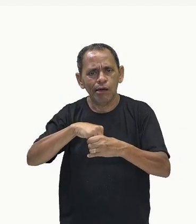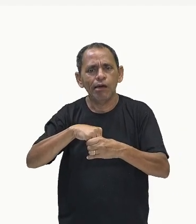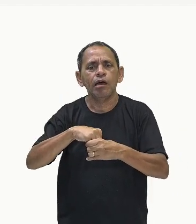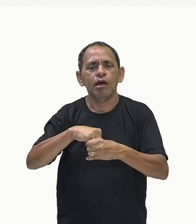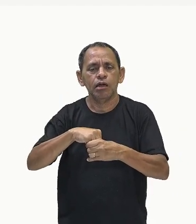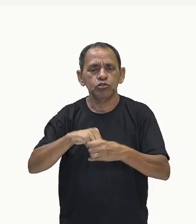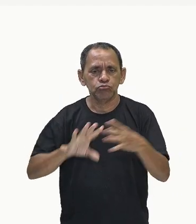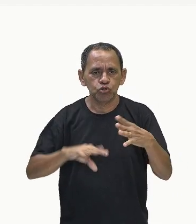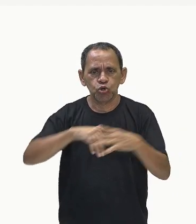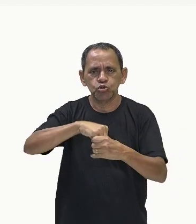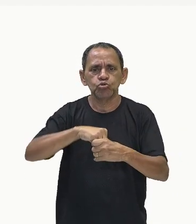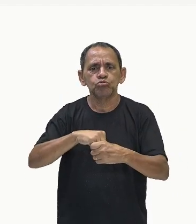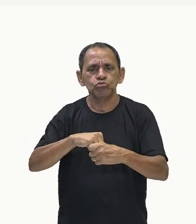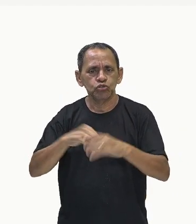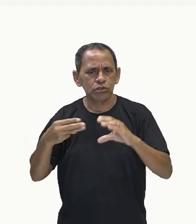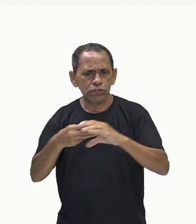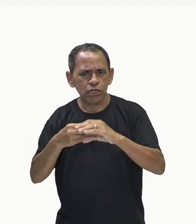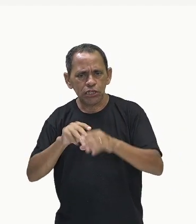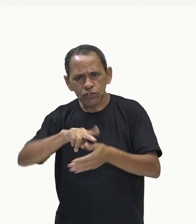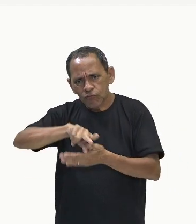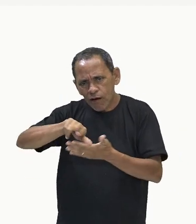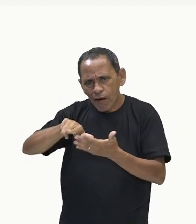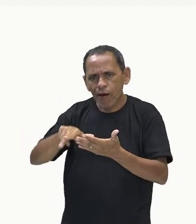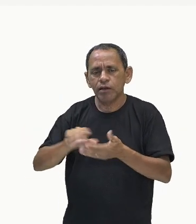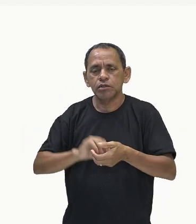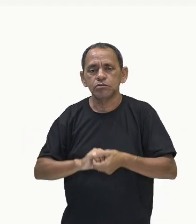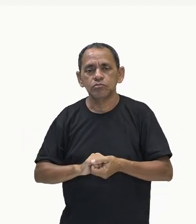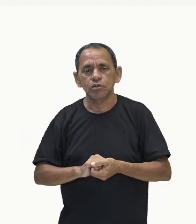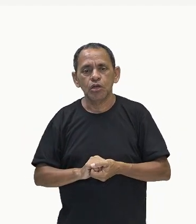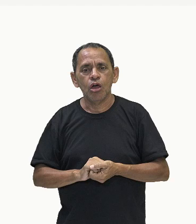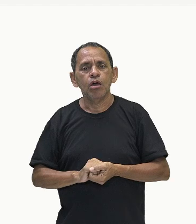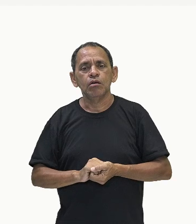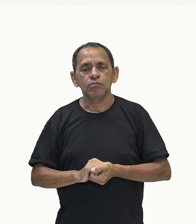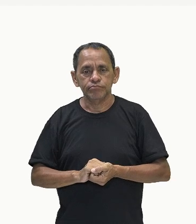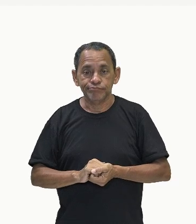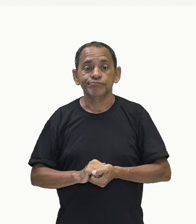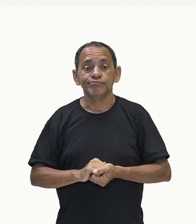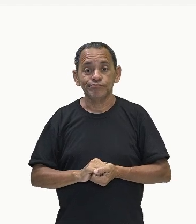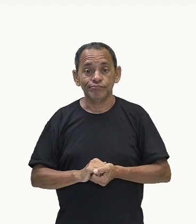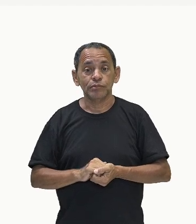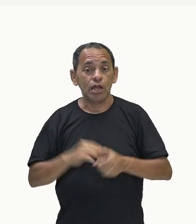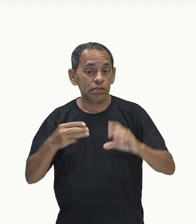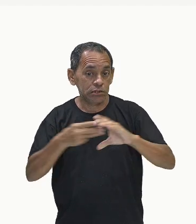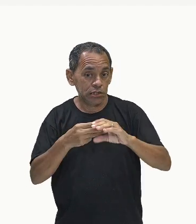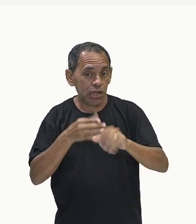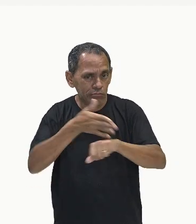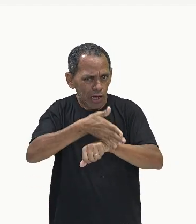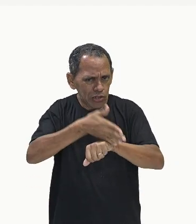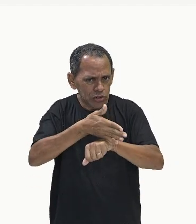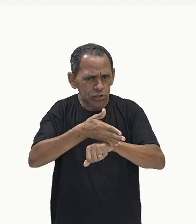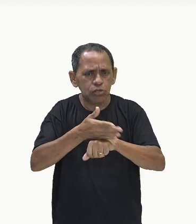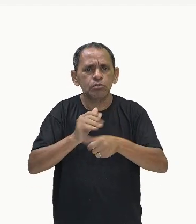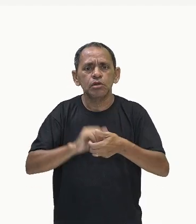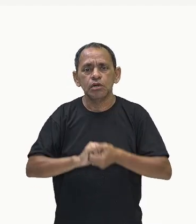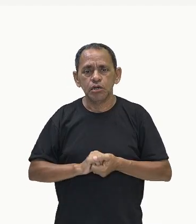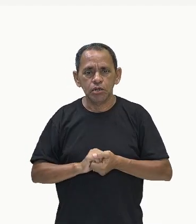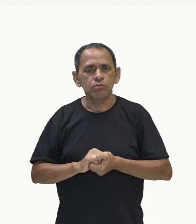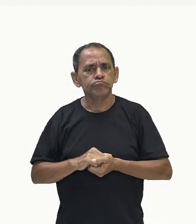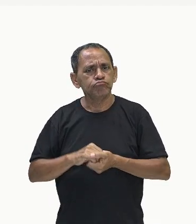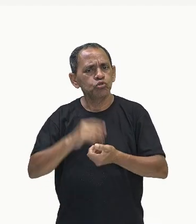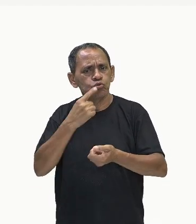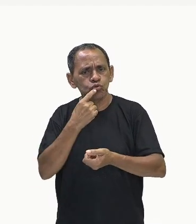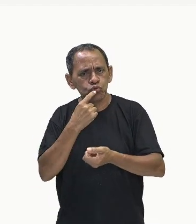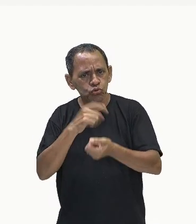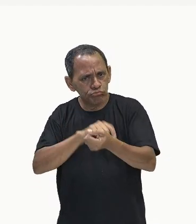sangue. E uma destas células ali que participam, dos elementos que participam do nosso sangue, estão